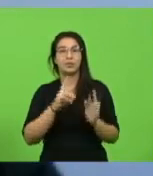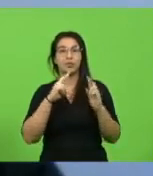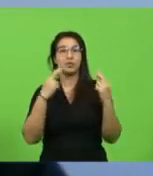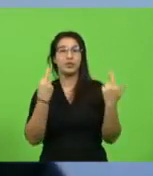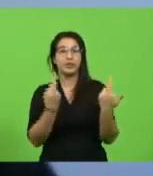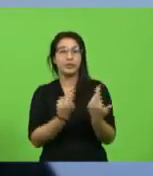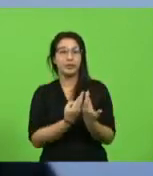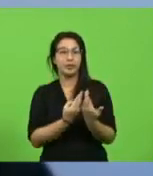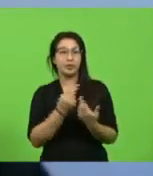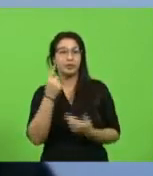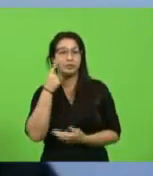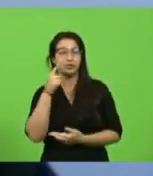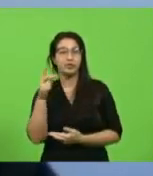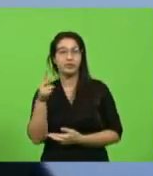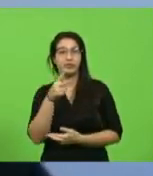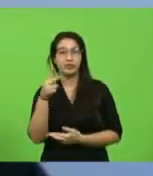em